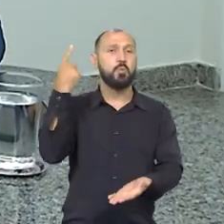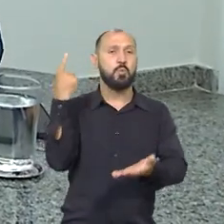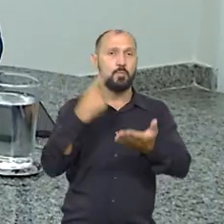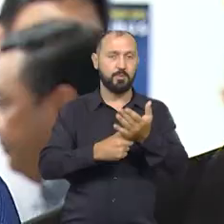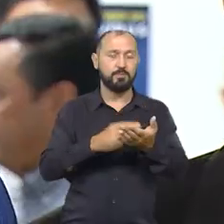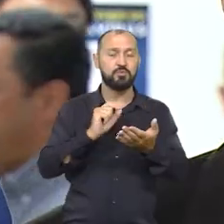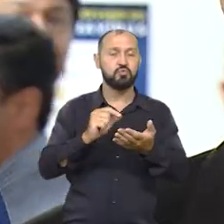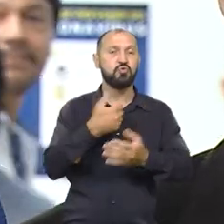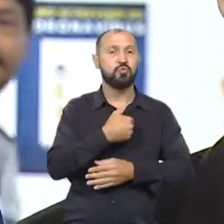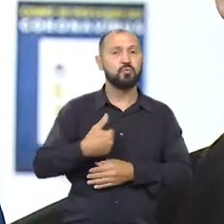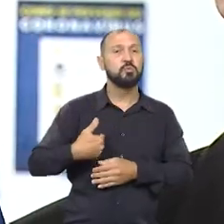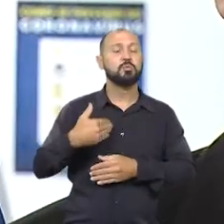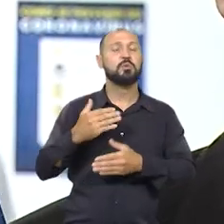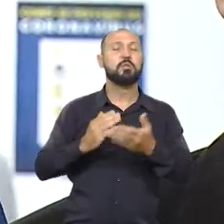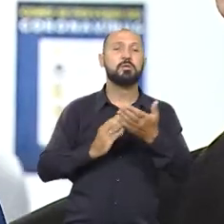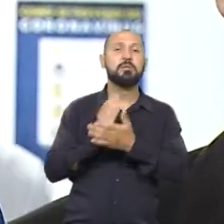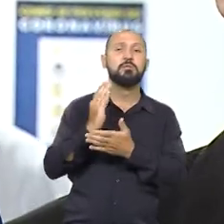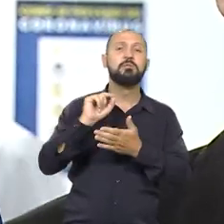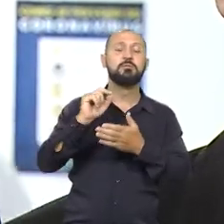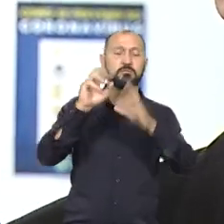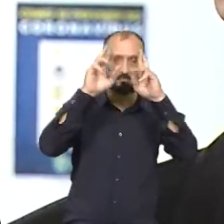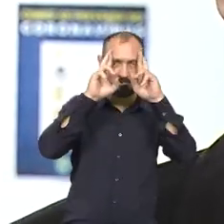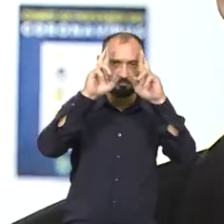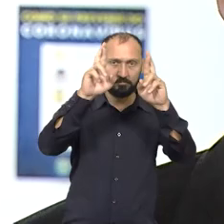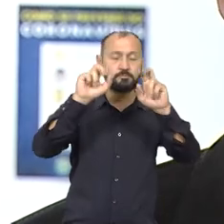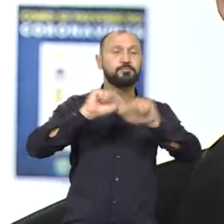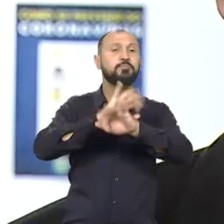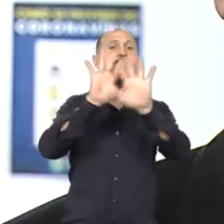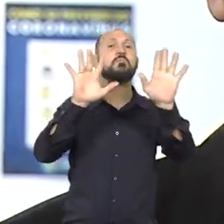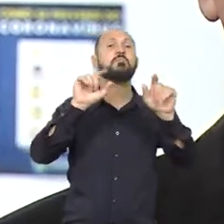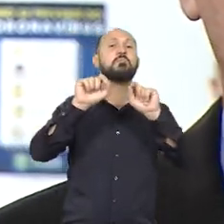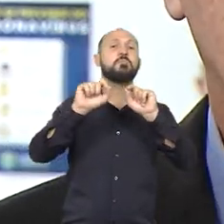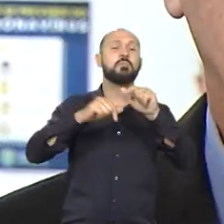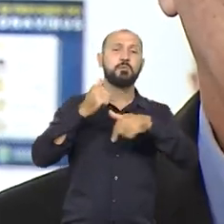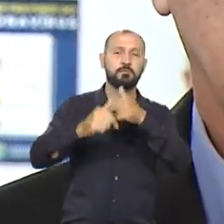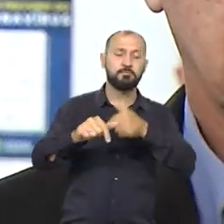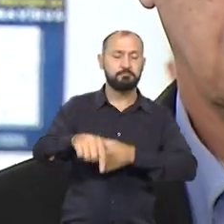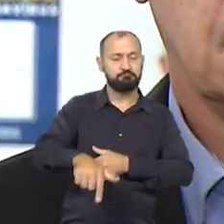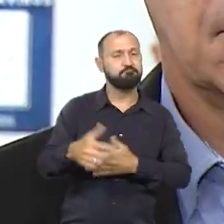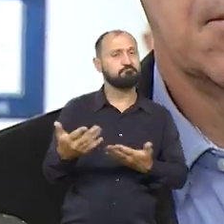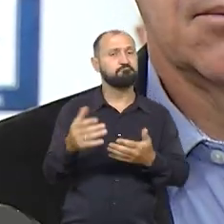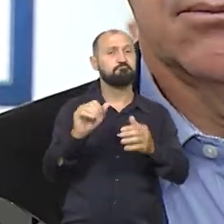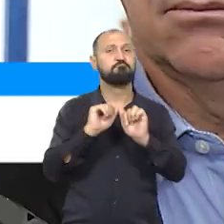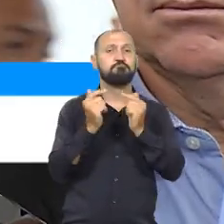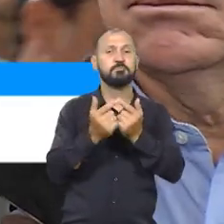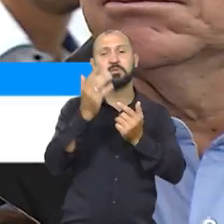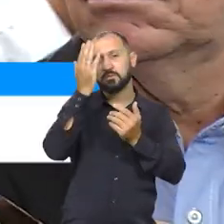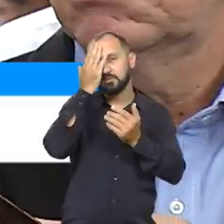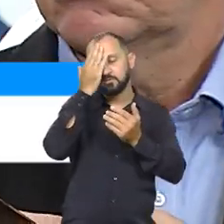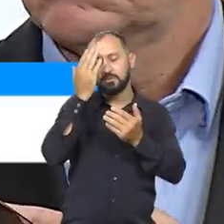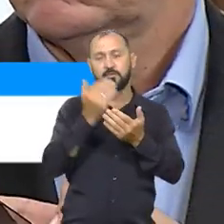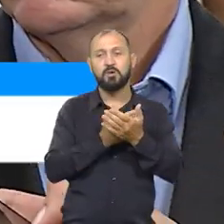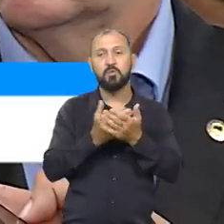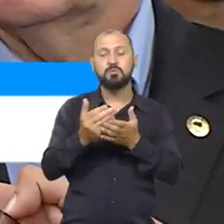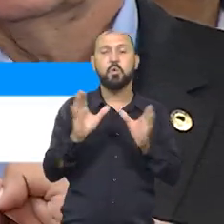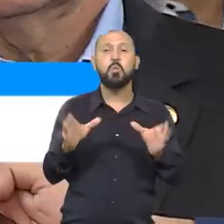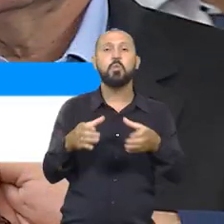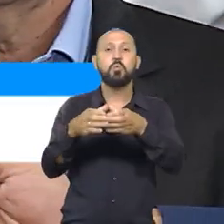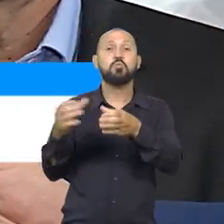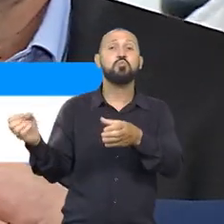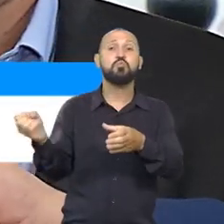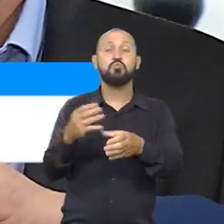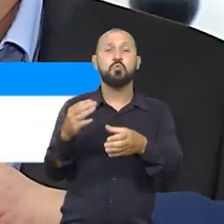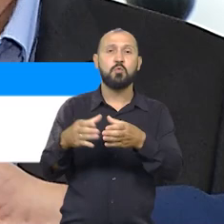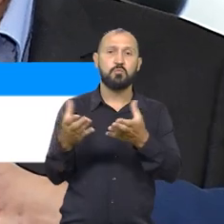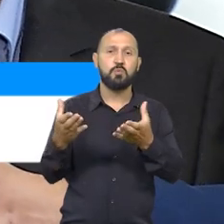eleito do absoluto respeito e transparência com essa casa claro que existe uma nova legislatura se aproximando